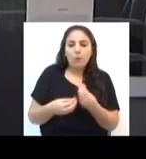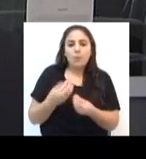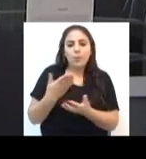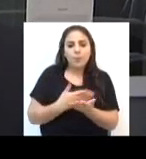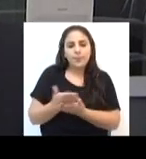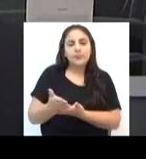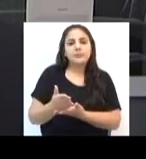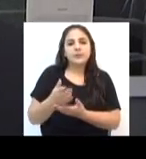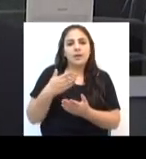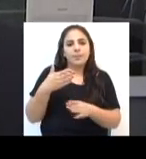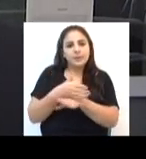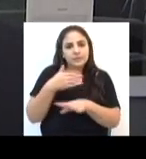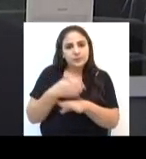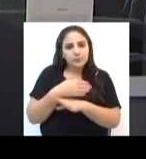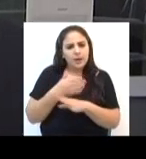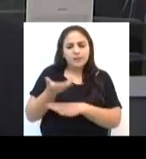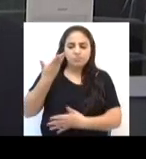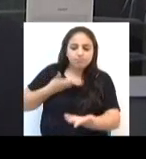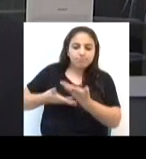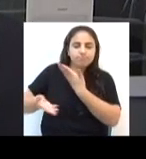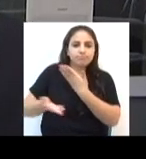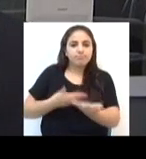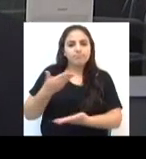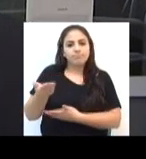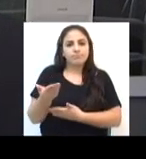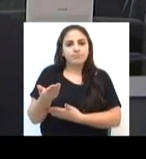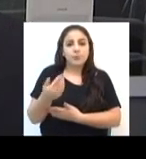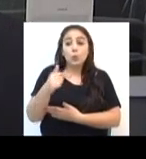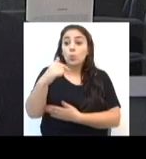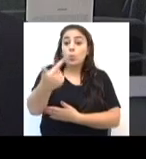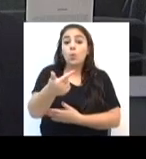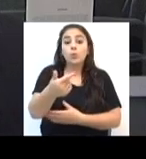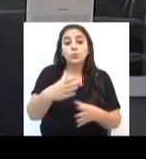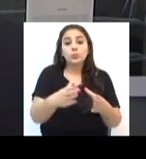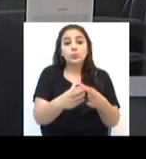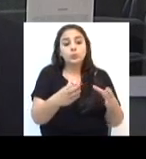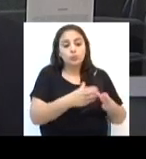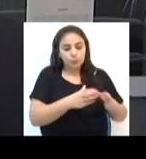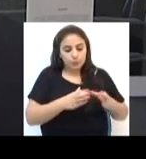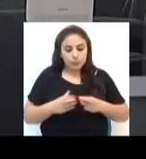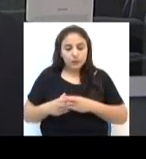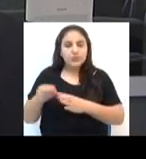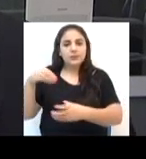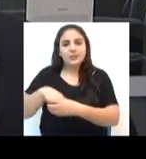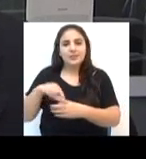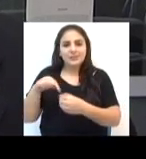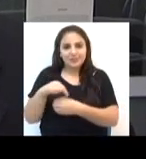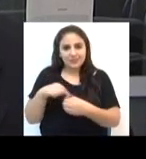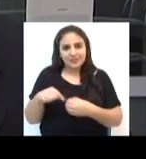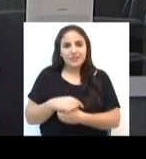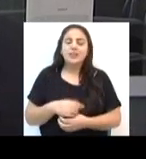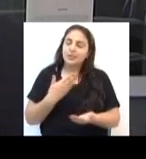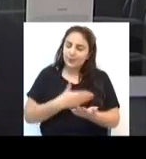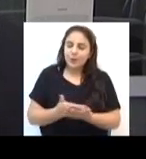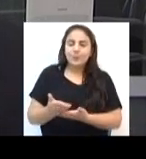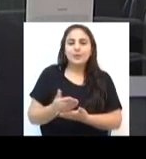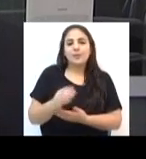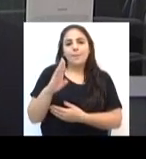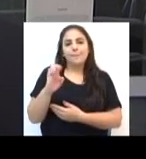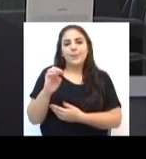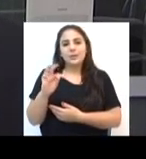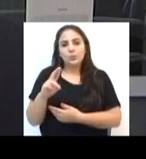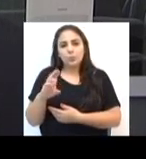conquistado não de forma que obrigatória, como nós né? As pessoas com mais de 18 anos precisamos,